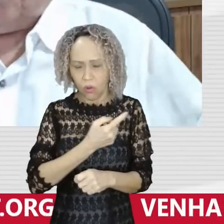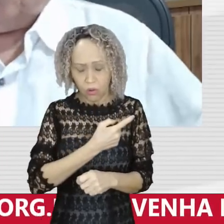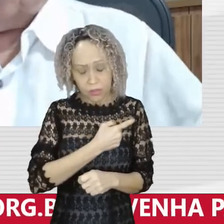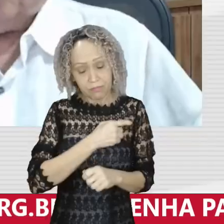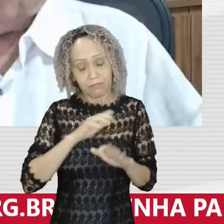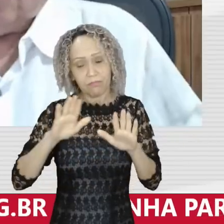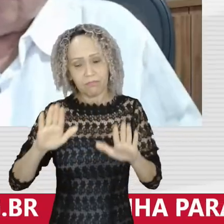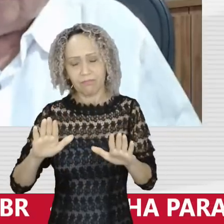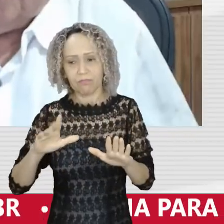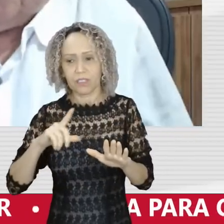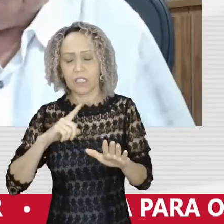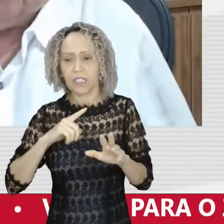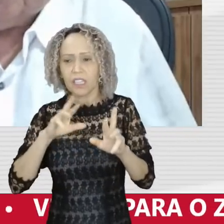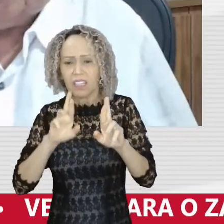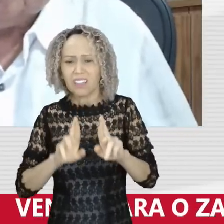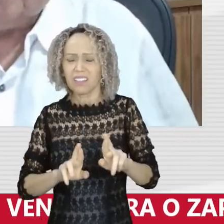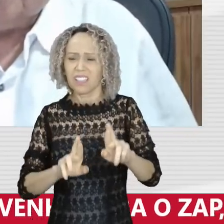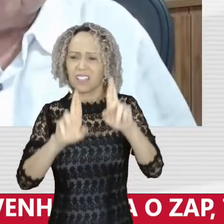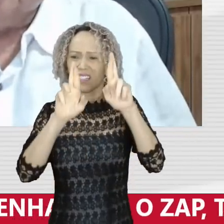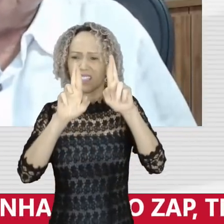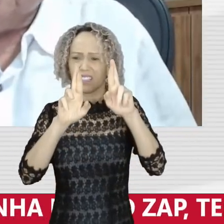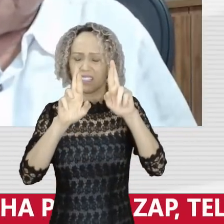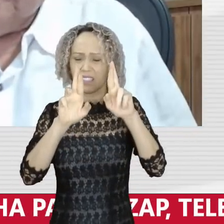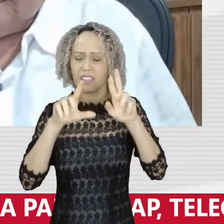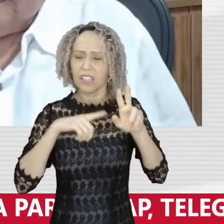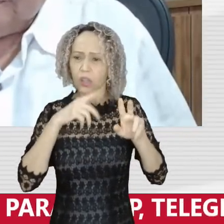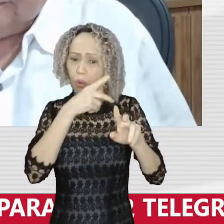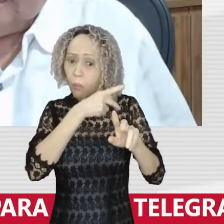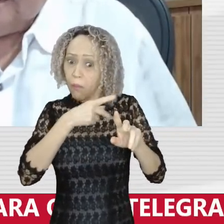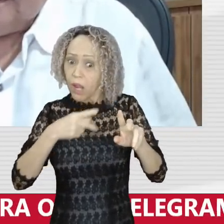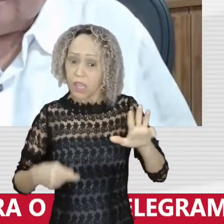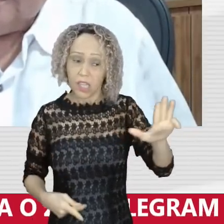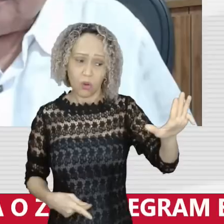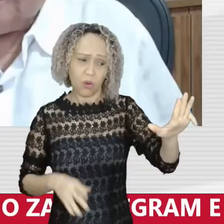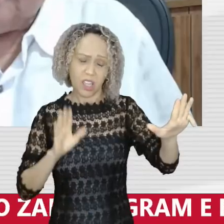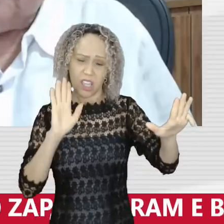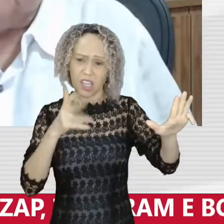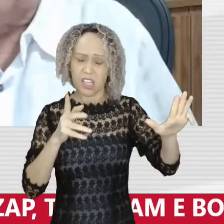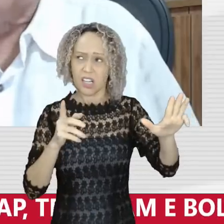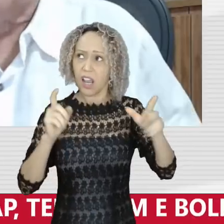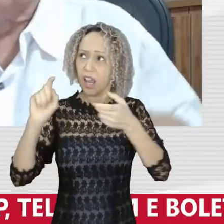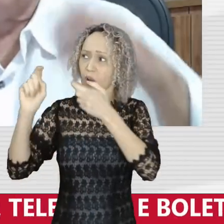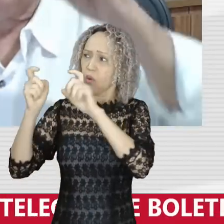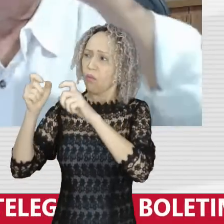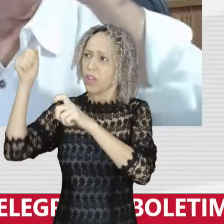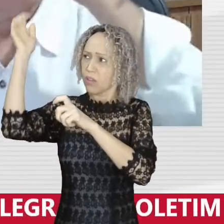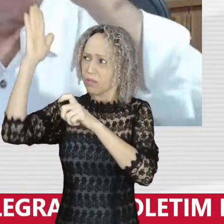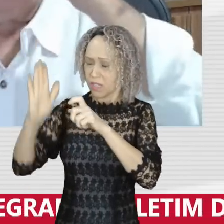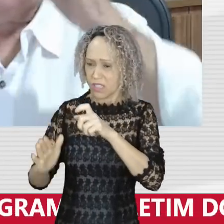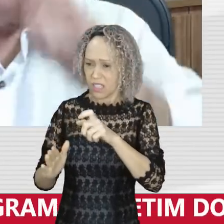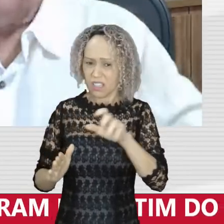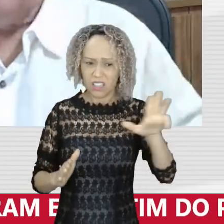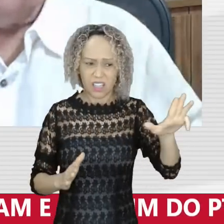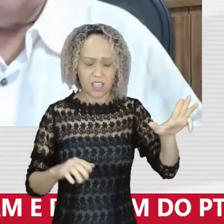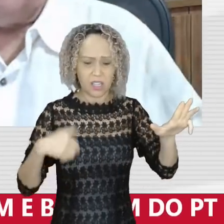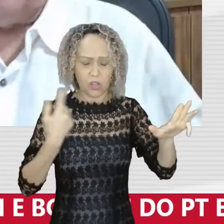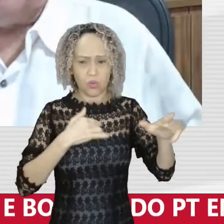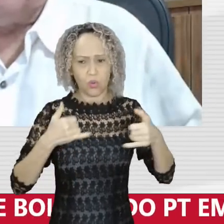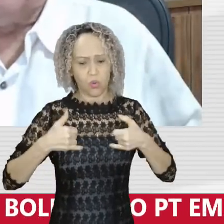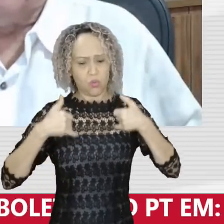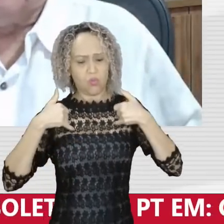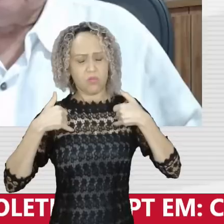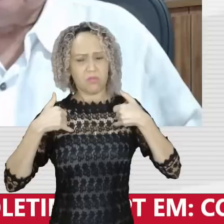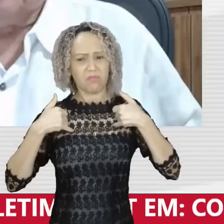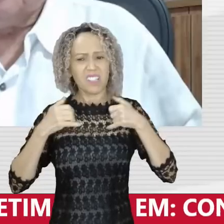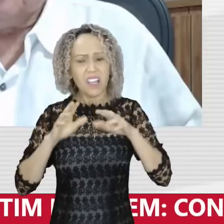um presidente que já governou esse país e que tanto nos orgulha e que fez toda a diferença,